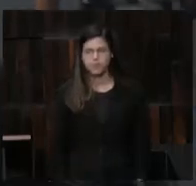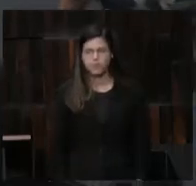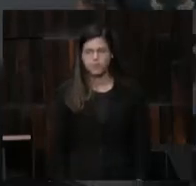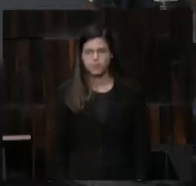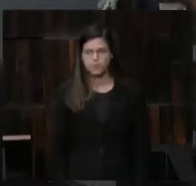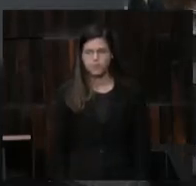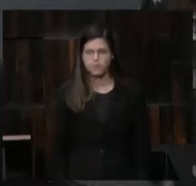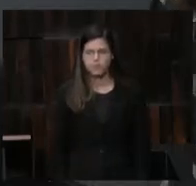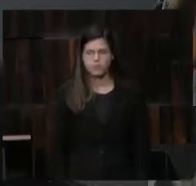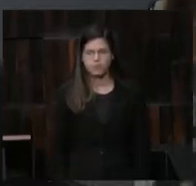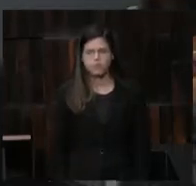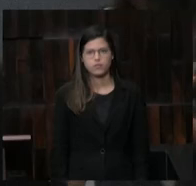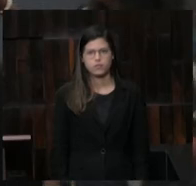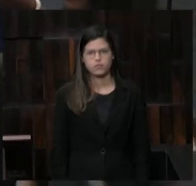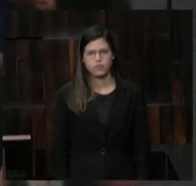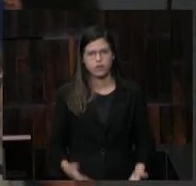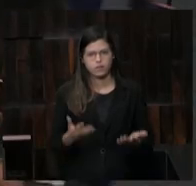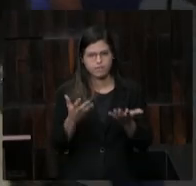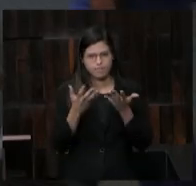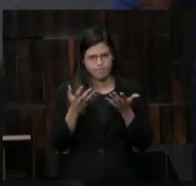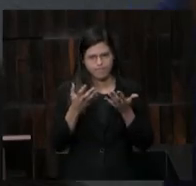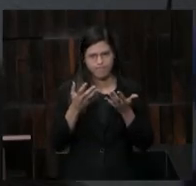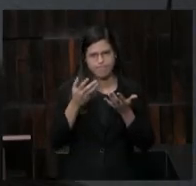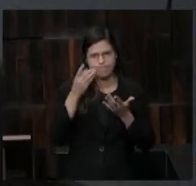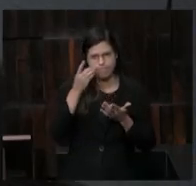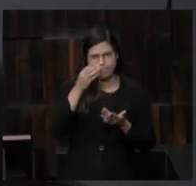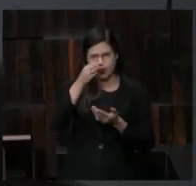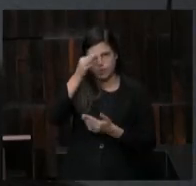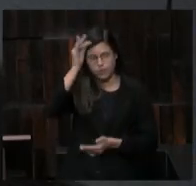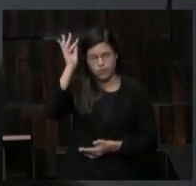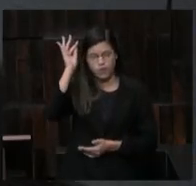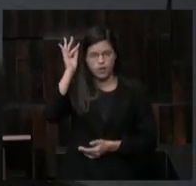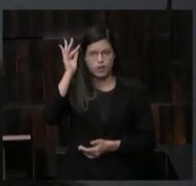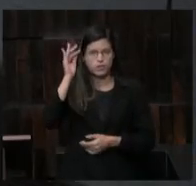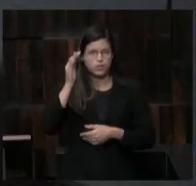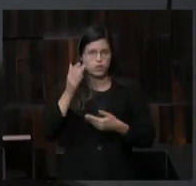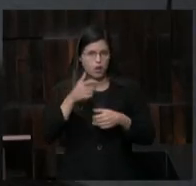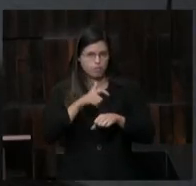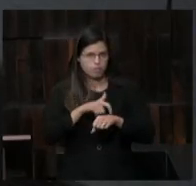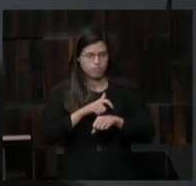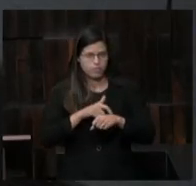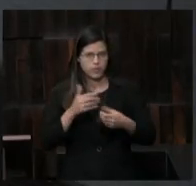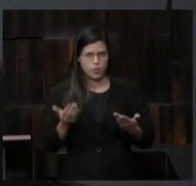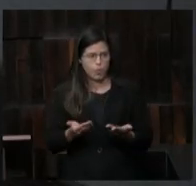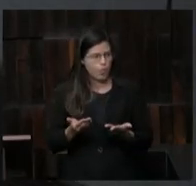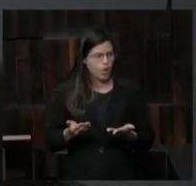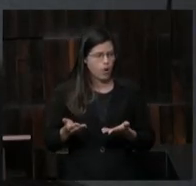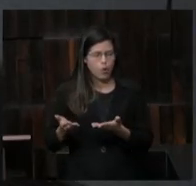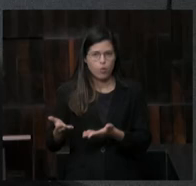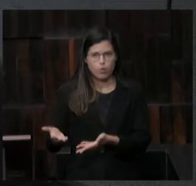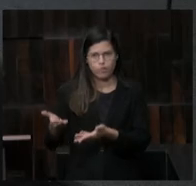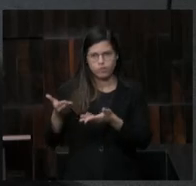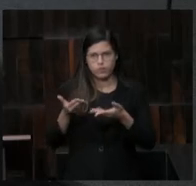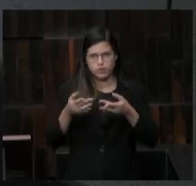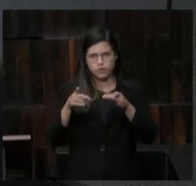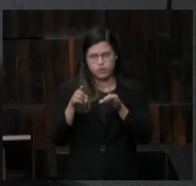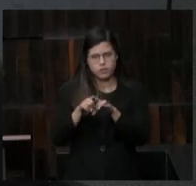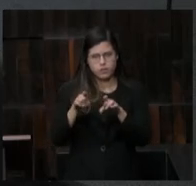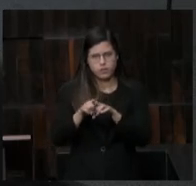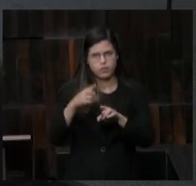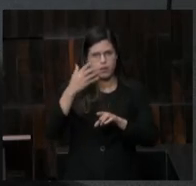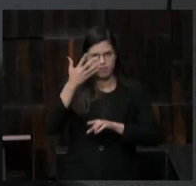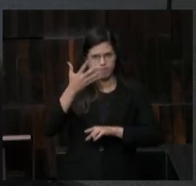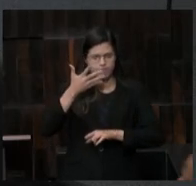Eu gostaria, Fred, de estar nesse momento convidando também para que faça o uso